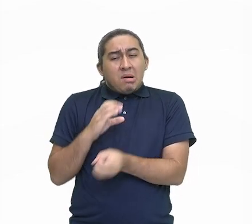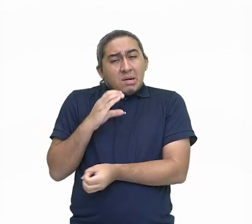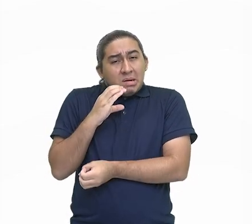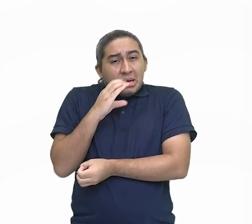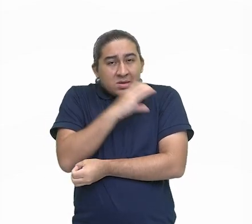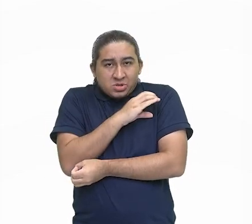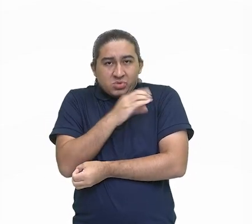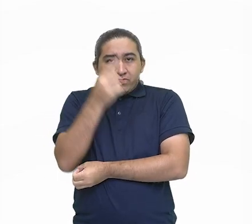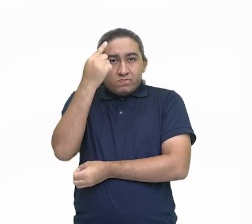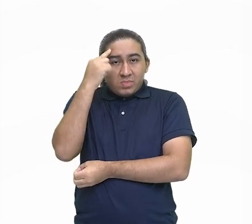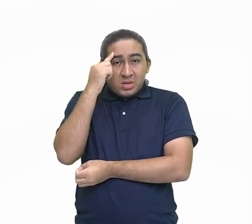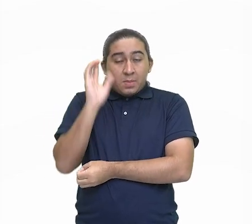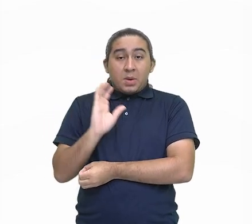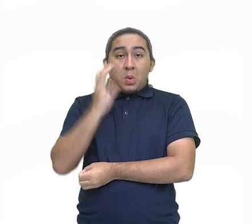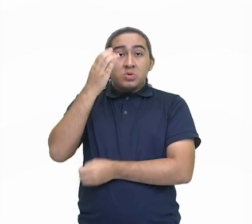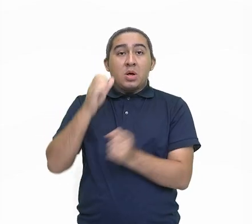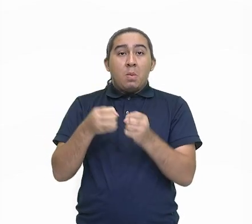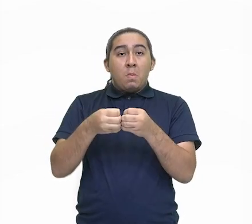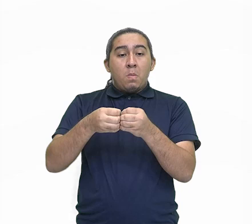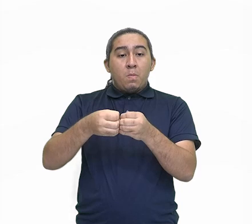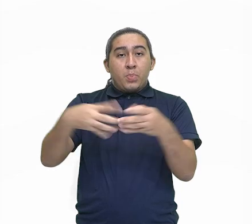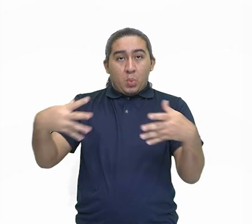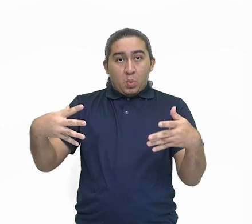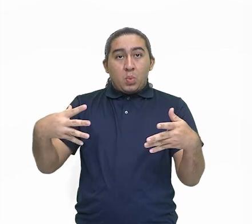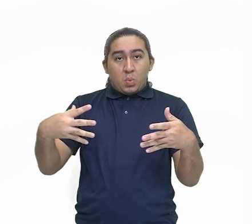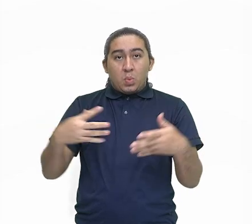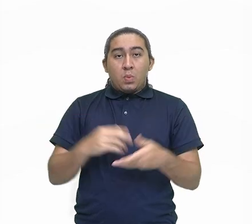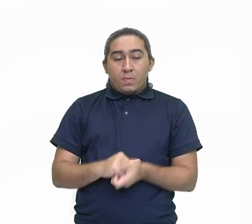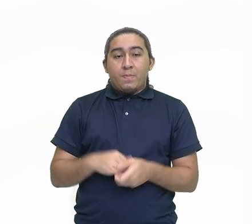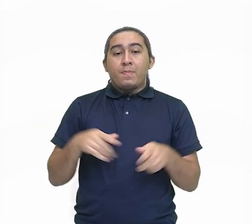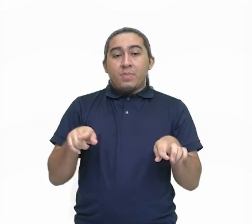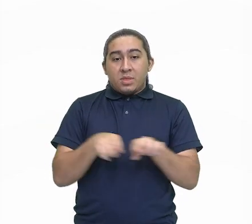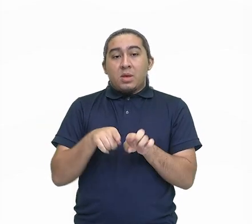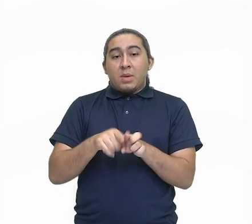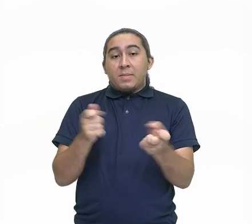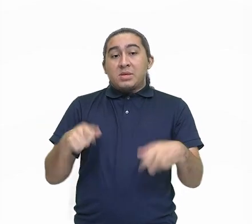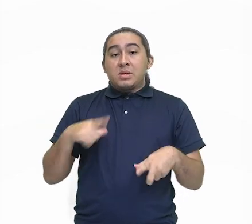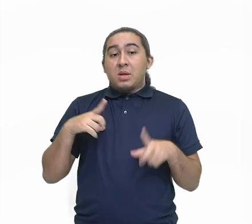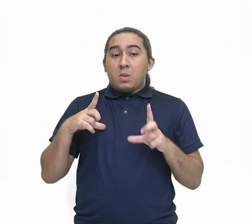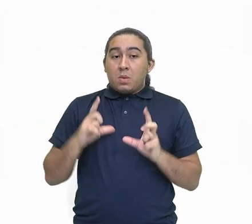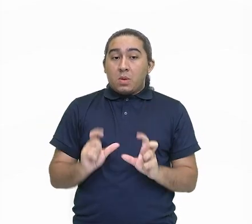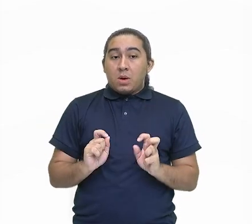que para ocorrer essa explosão, né, ele teve que ter